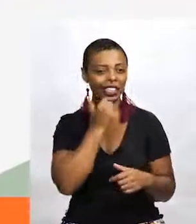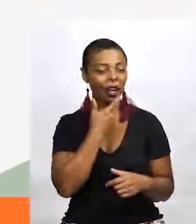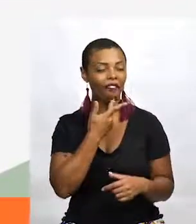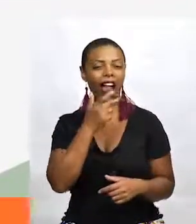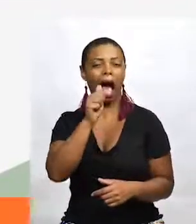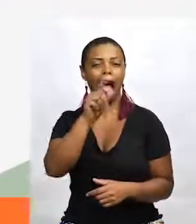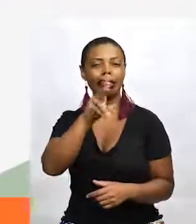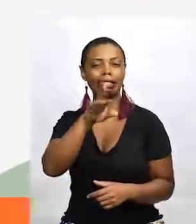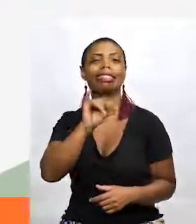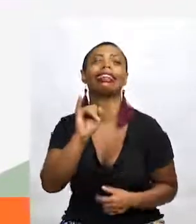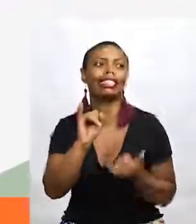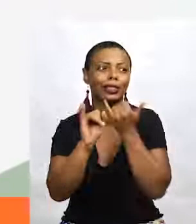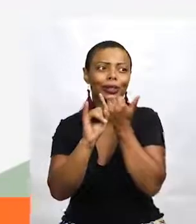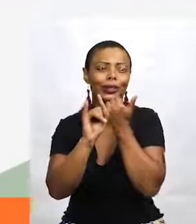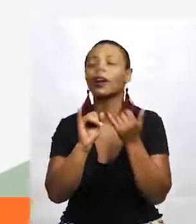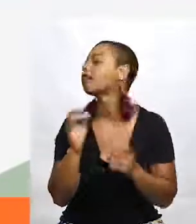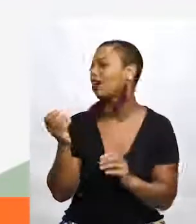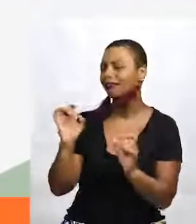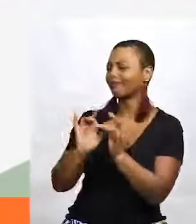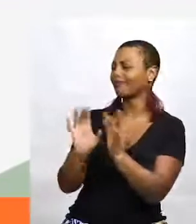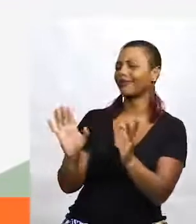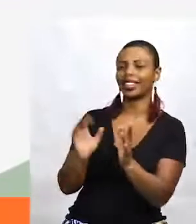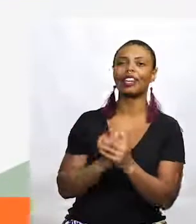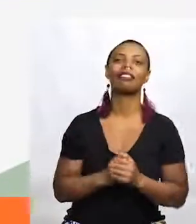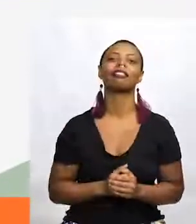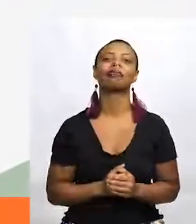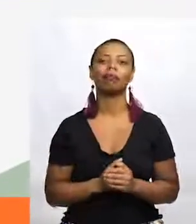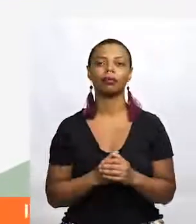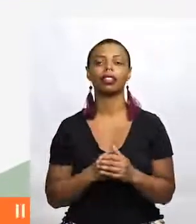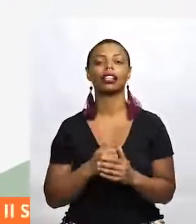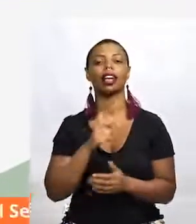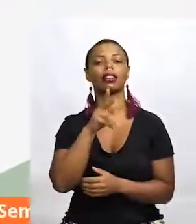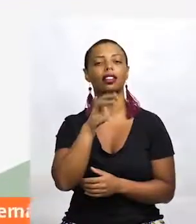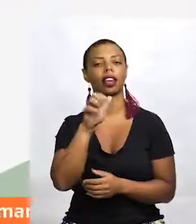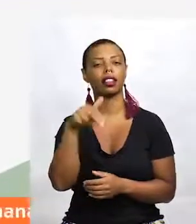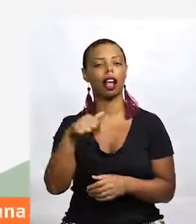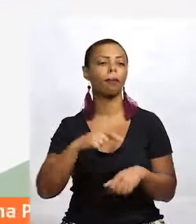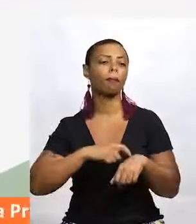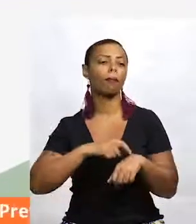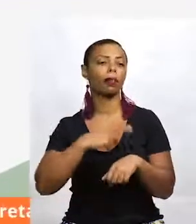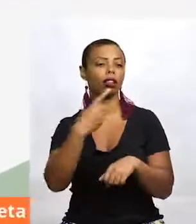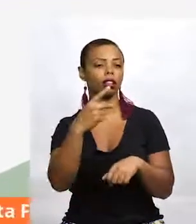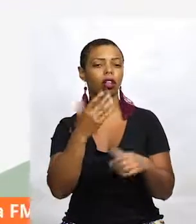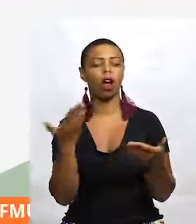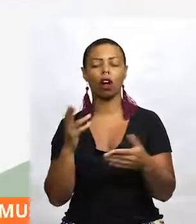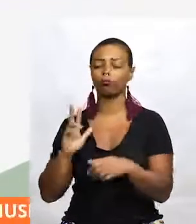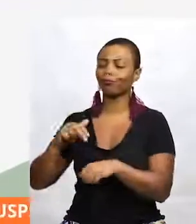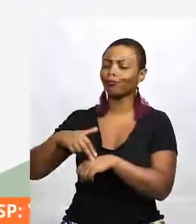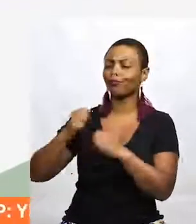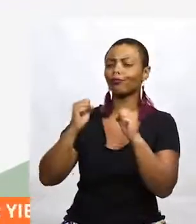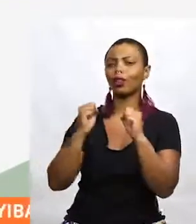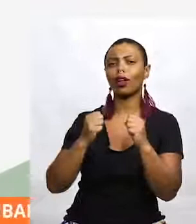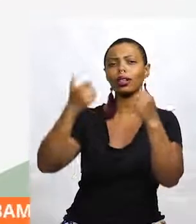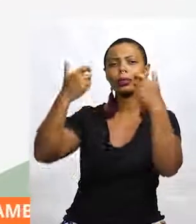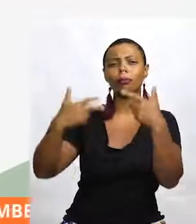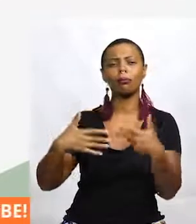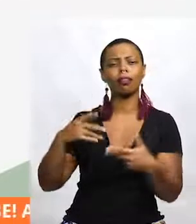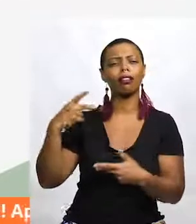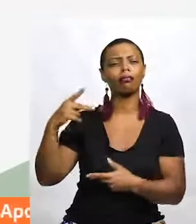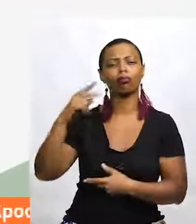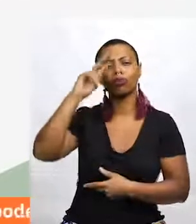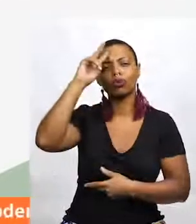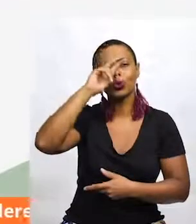chamar, sem problema nenhum. Adriana, esse momento é teu. Esteja aqui para falar quem você é. Conte para nós a